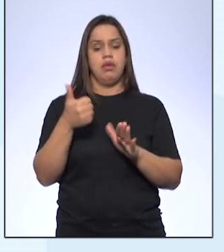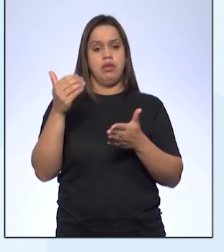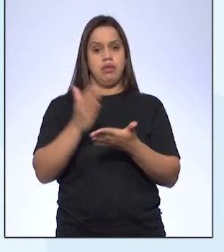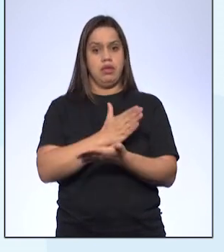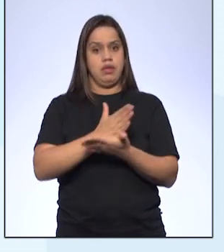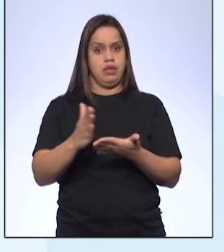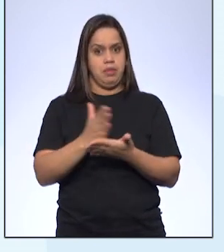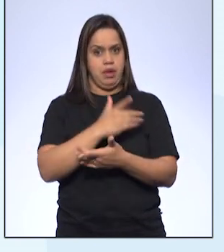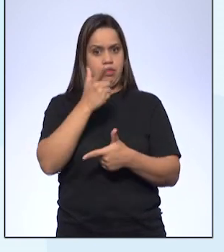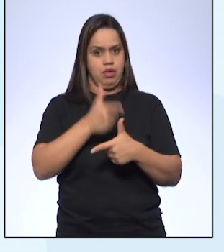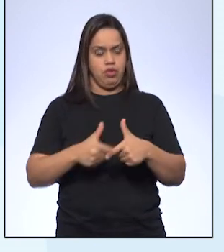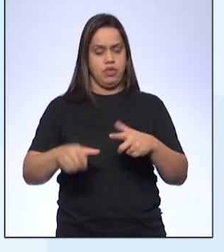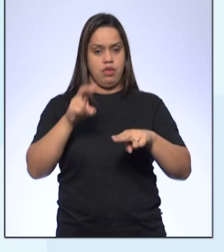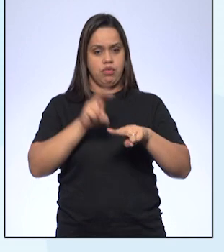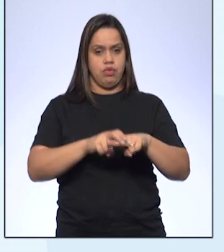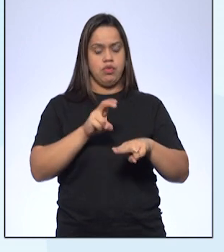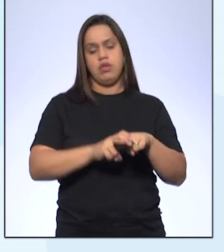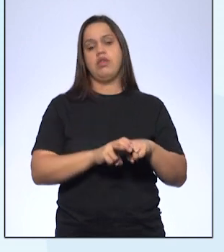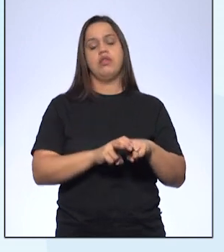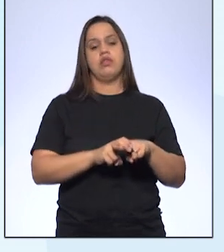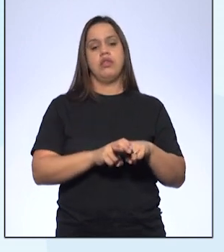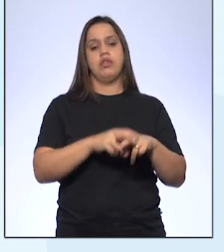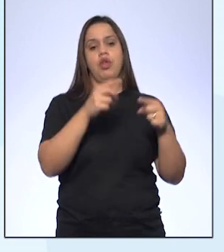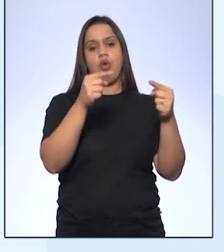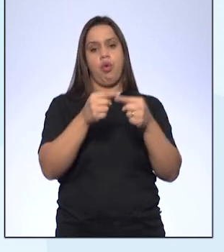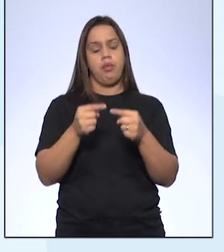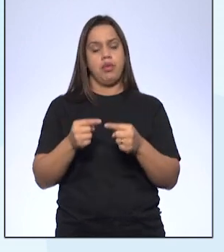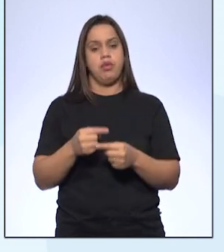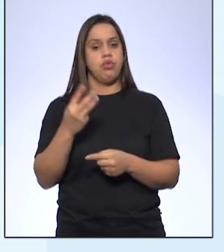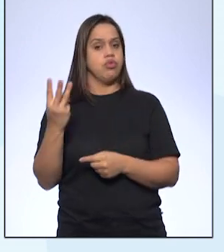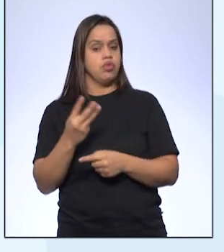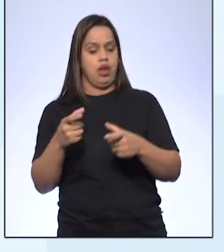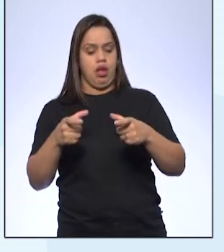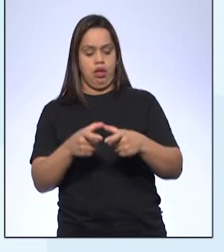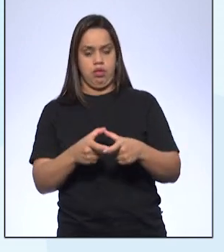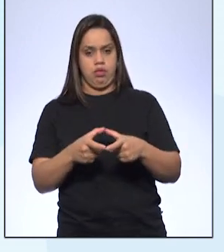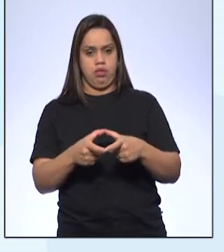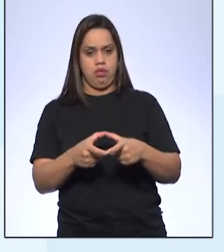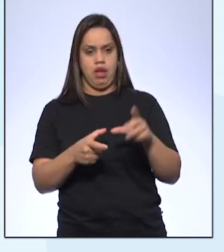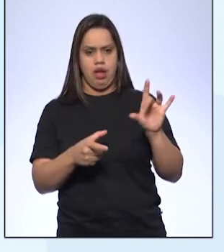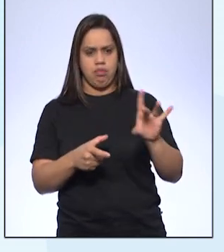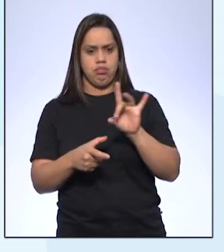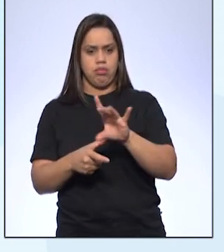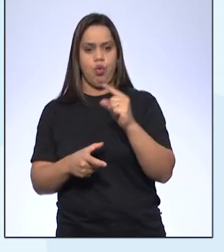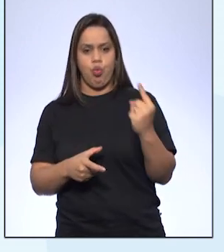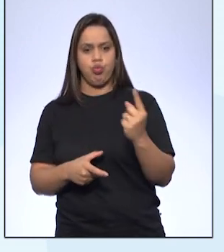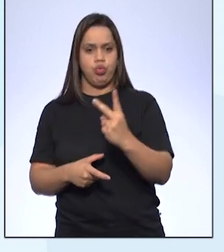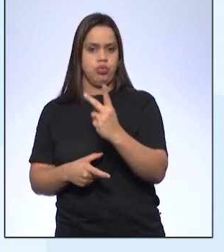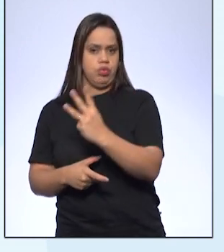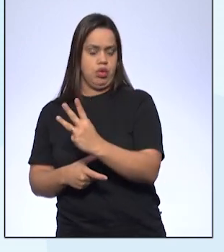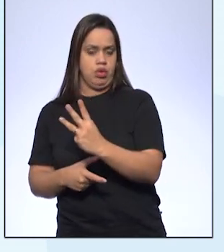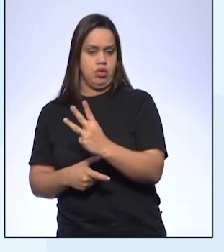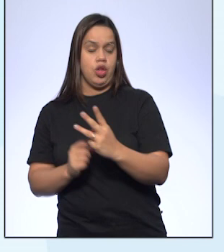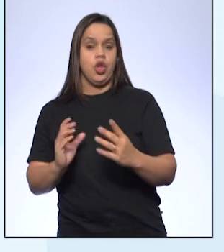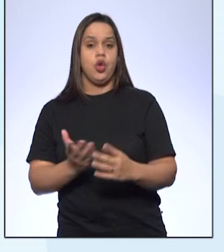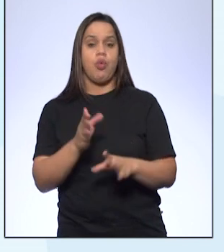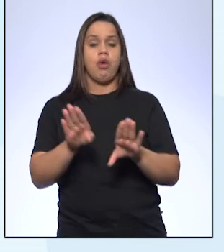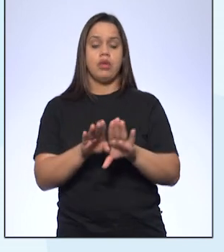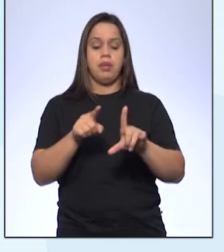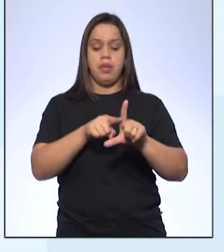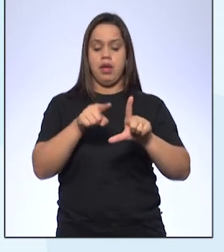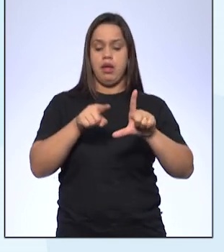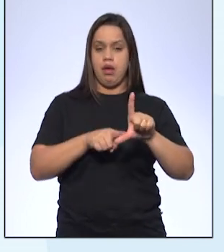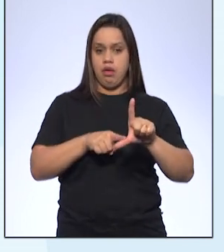né, dos assentos em relação aos 3 setores? E qual ângulo representa cada um desses